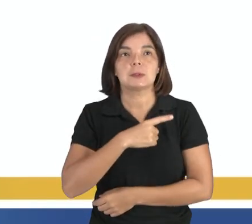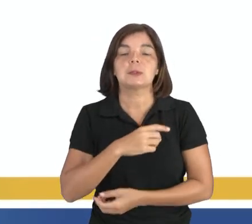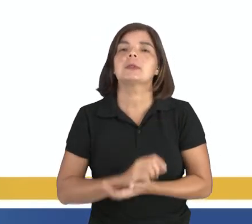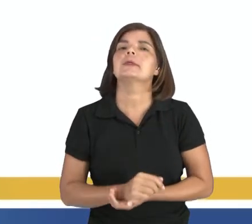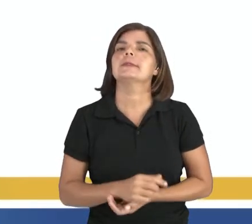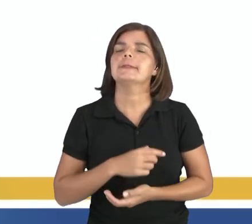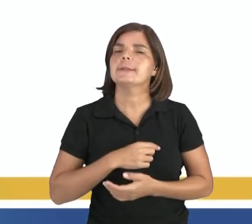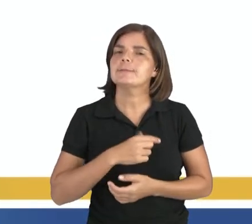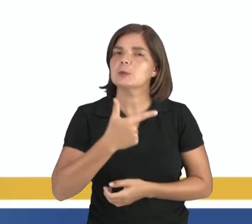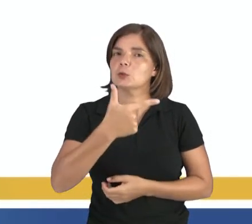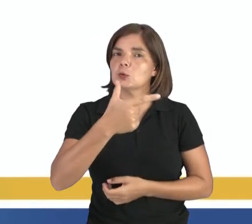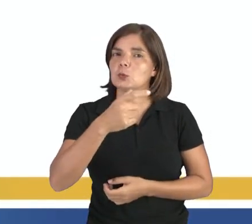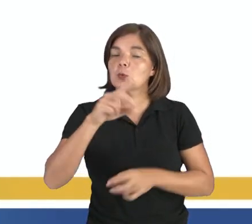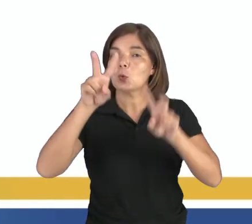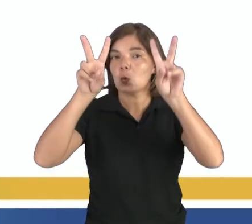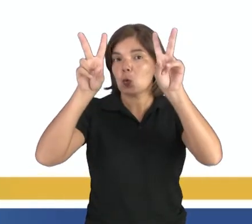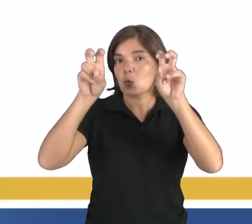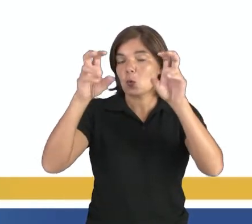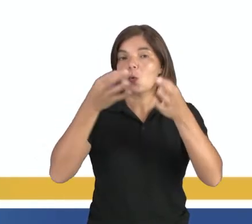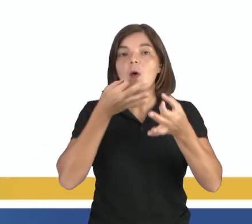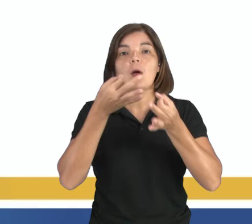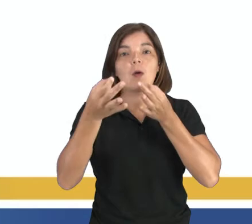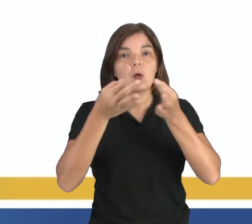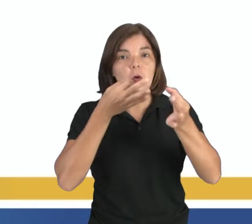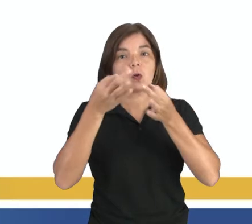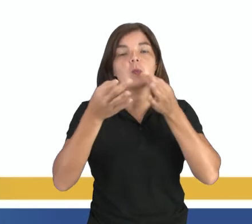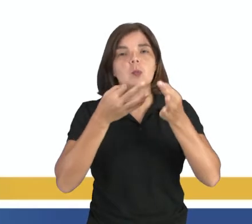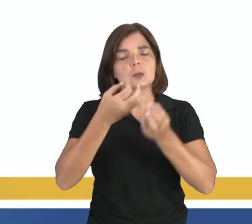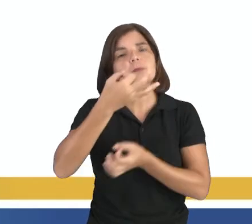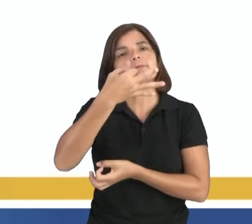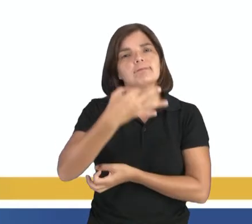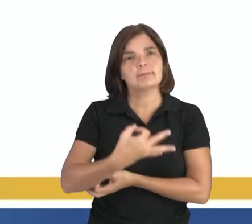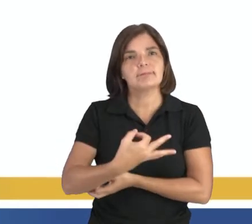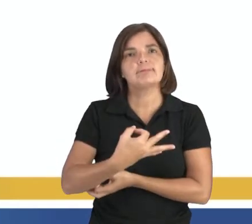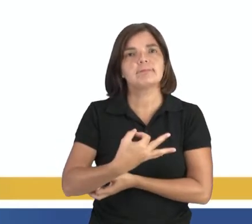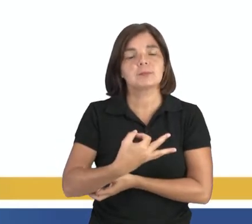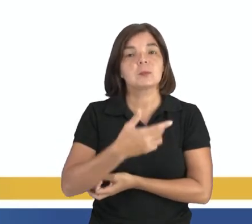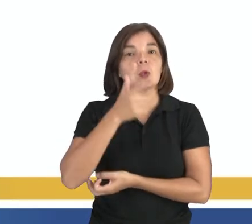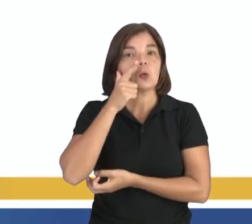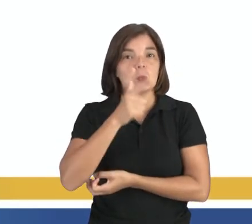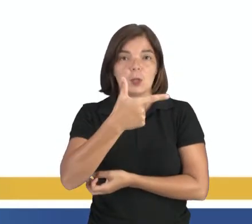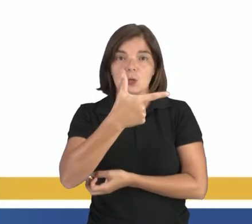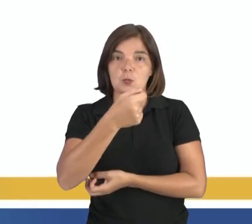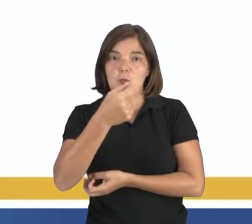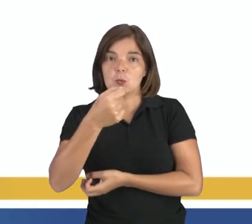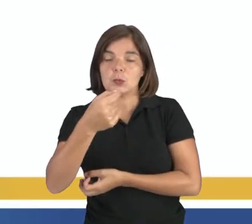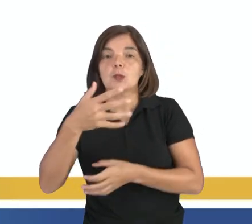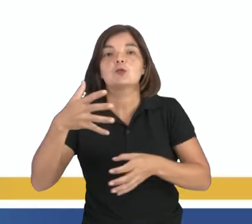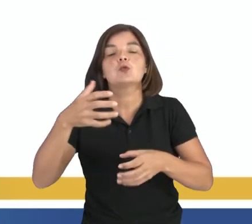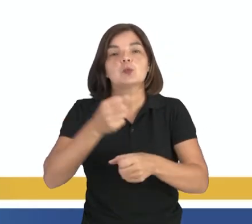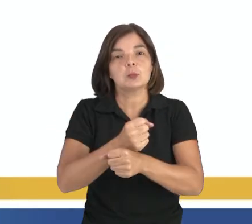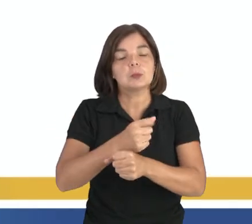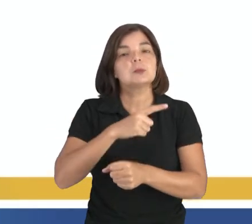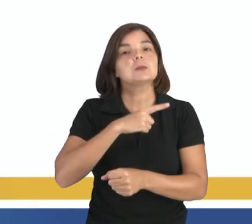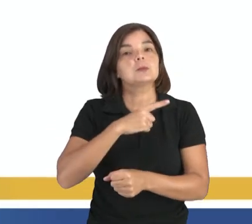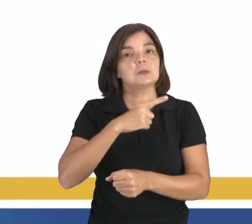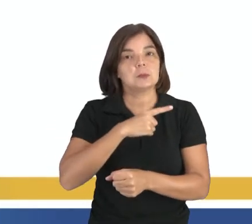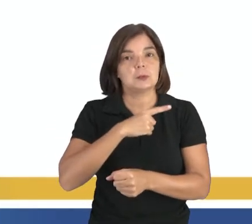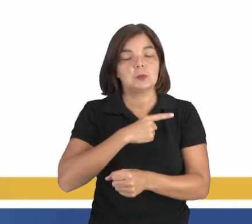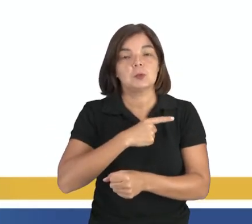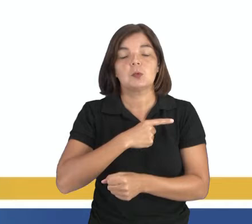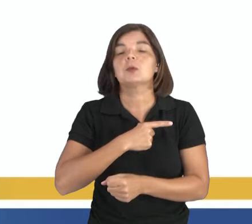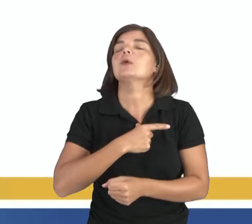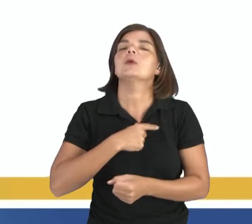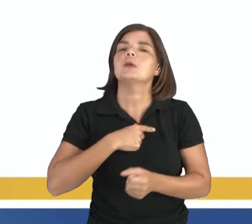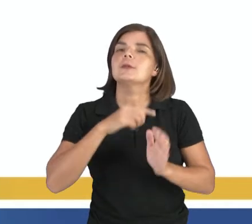ele tem que desenvolver o tema por meio de uma argumentação que seja consistente. Para ele ter 200 pontos, tem que ser